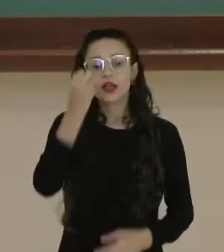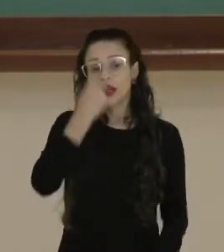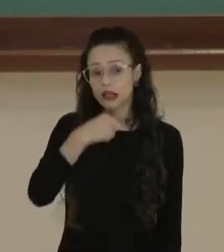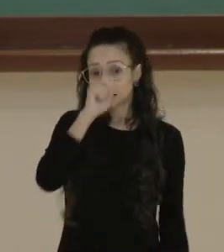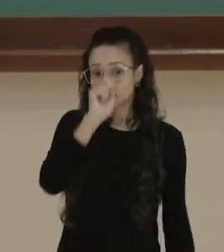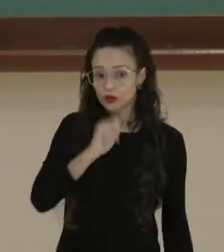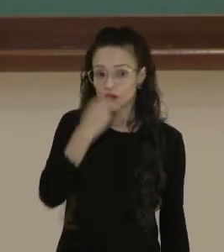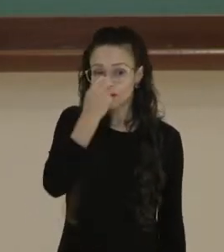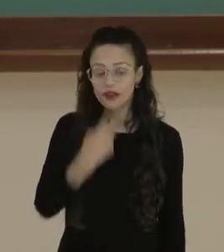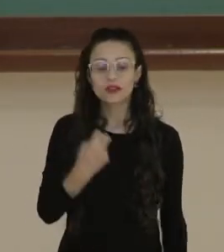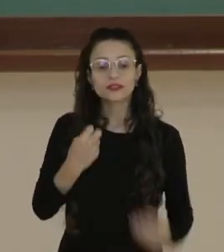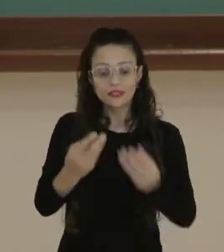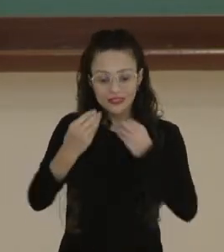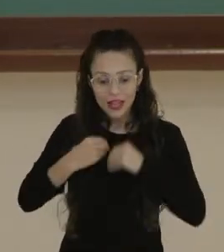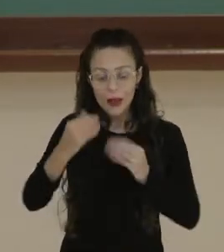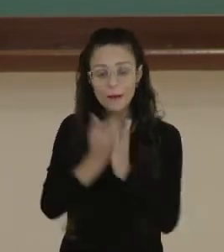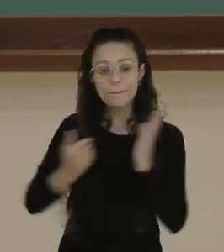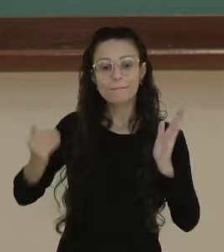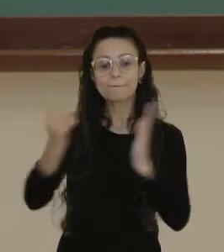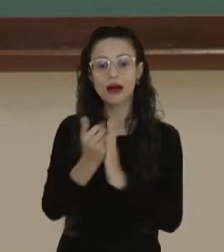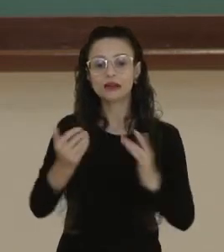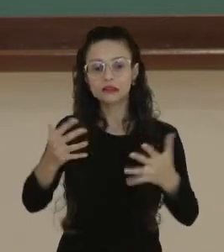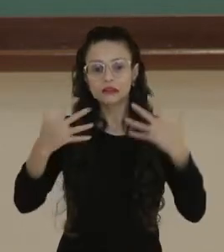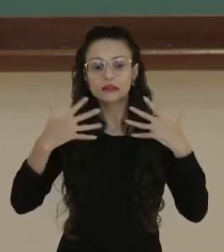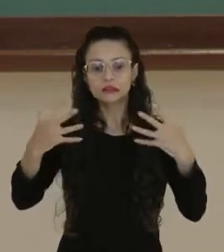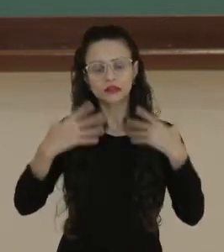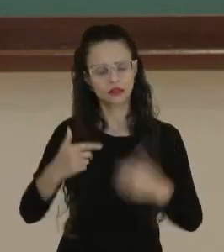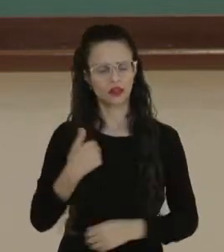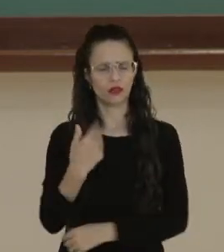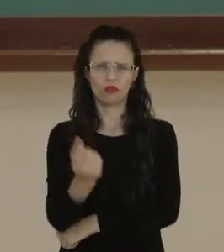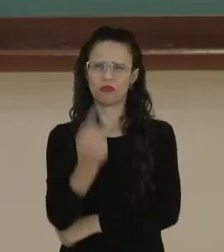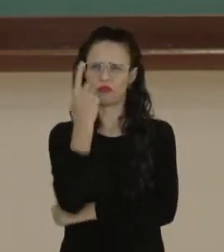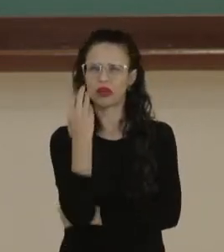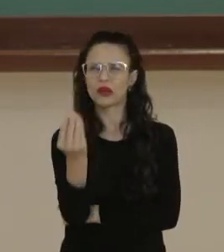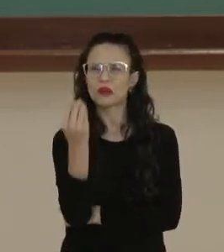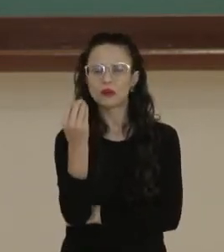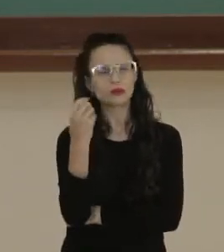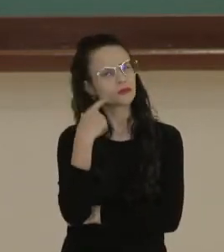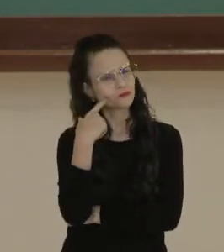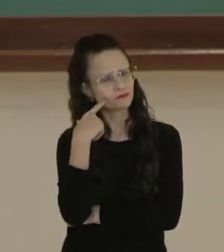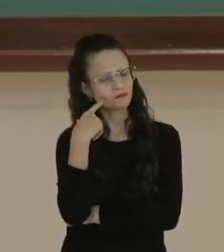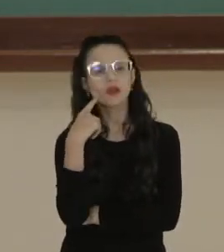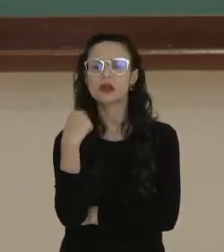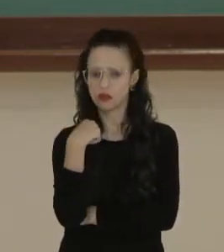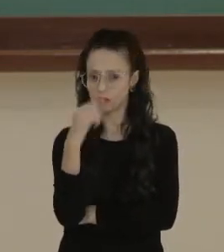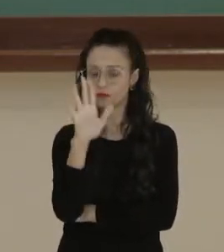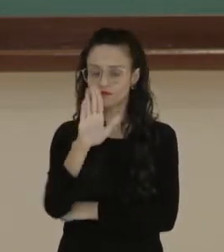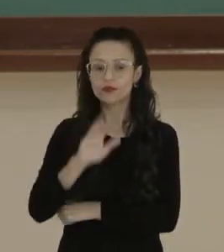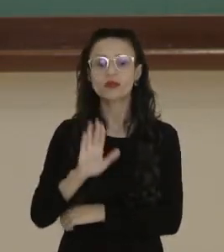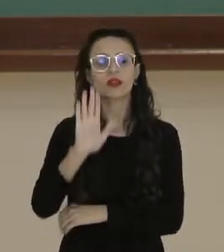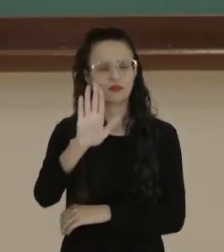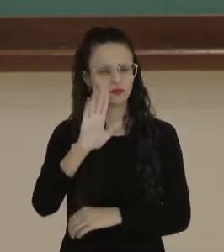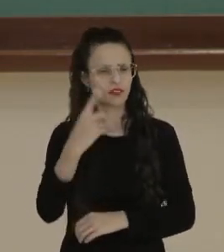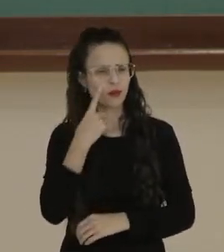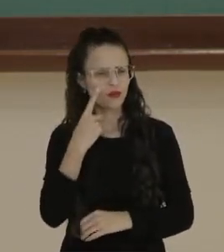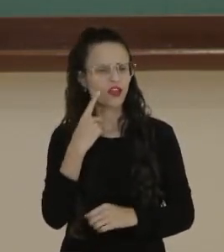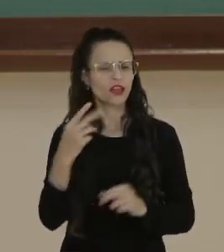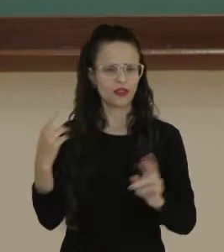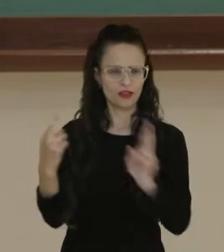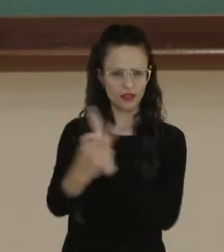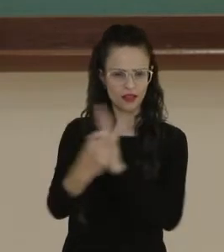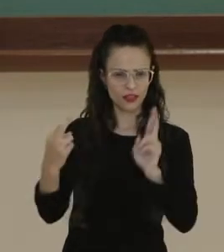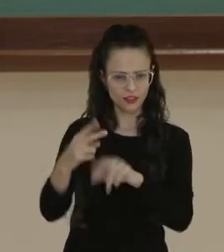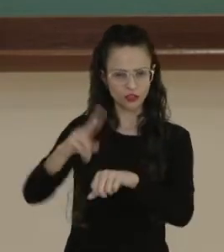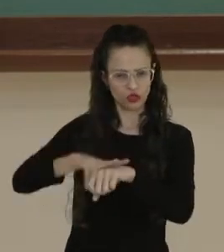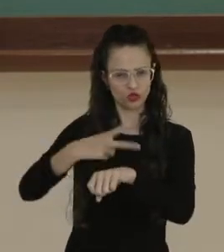sorvete ele é usado para gerar mais calor. Eu fiquei embugado com isso na época. E vamos ver se isso tem alguma relação com a história